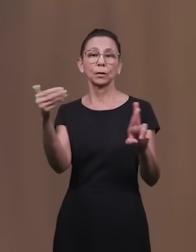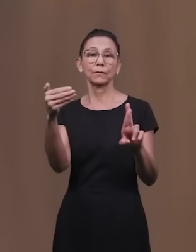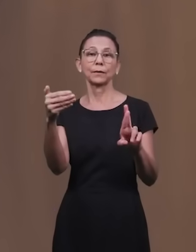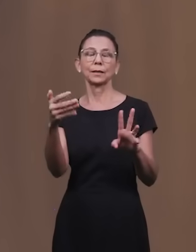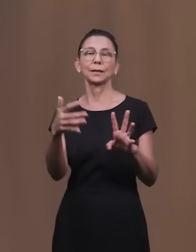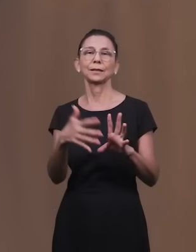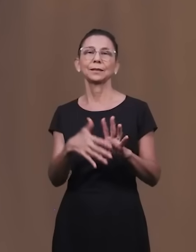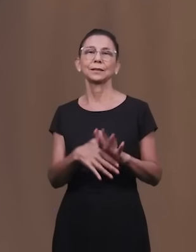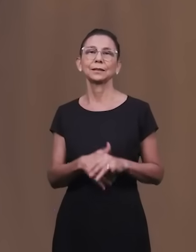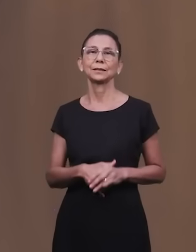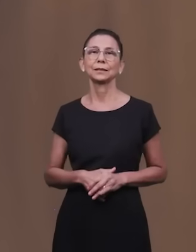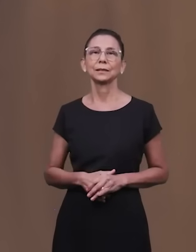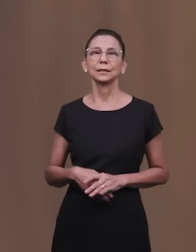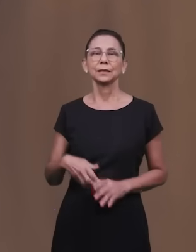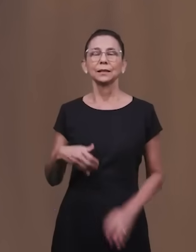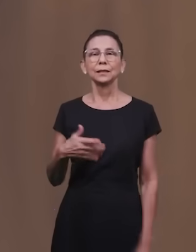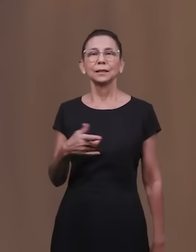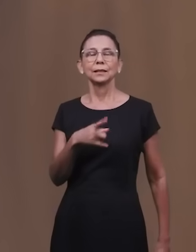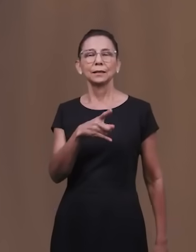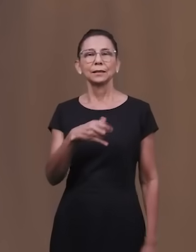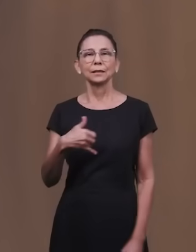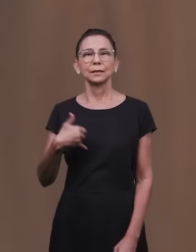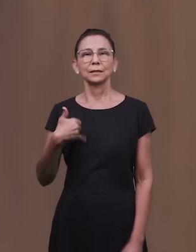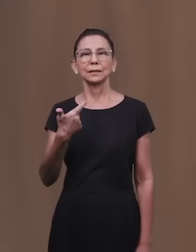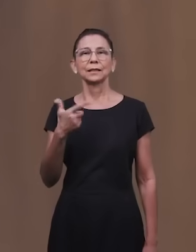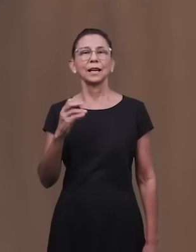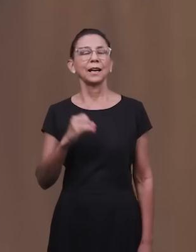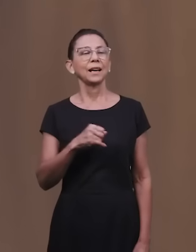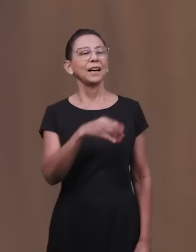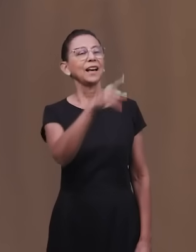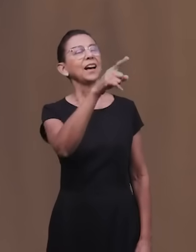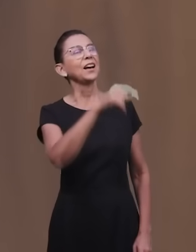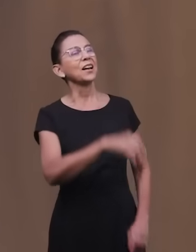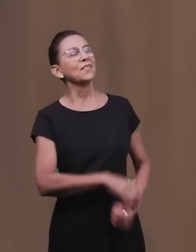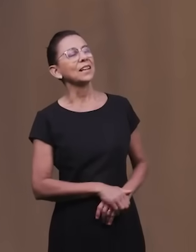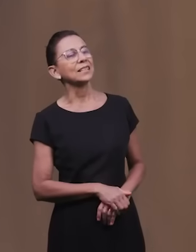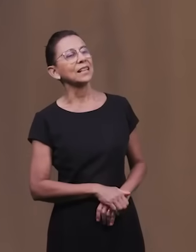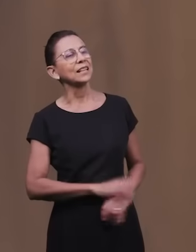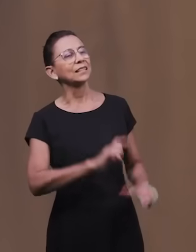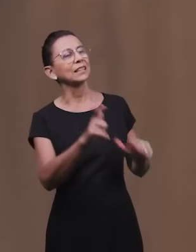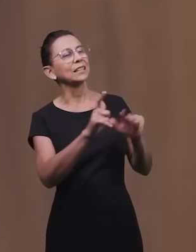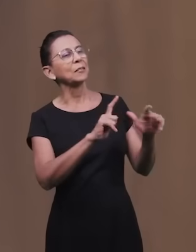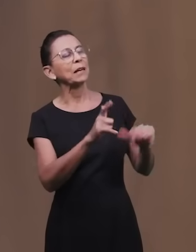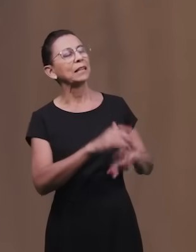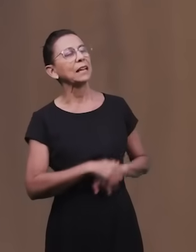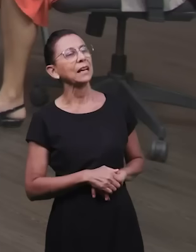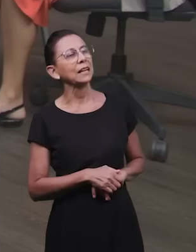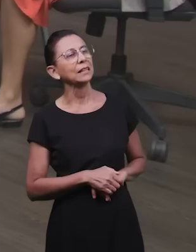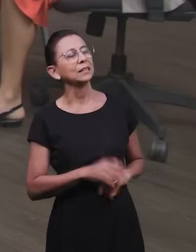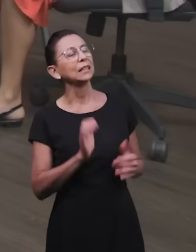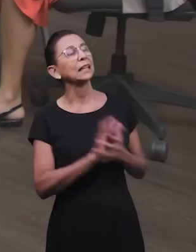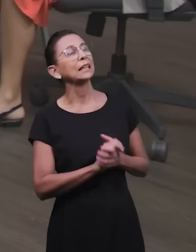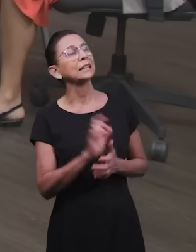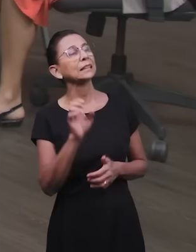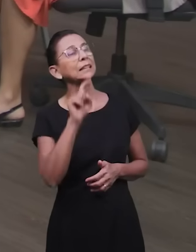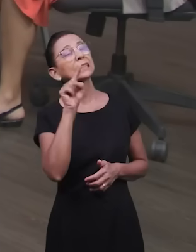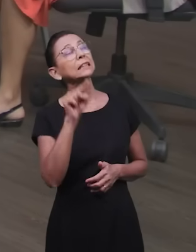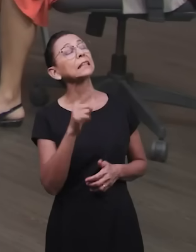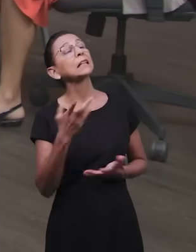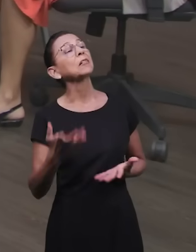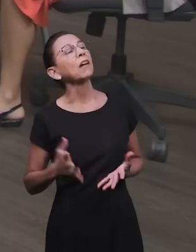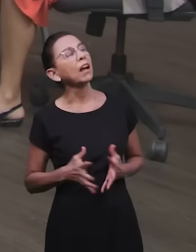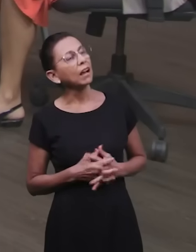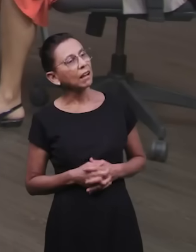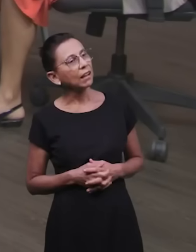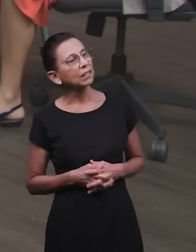cobram muito de quem é jovem, né? Tem 20 e poucos anos. E aí? Você já está empregado? Esse trabalhando com o quê? Vai casar quando? Faculdade,